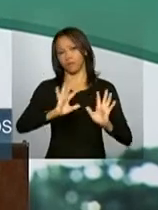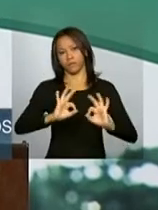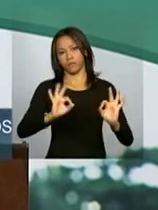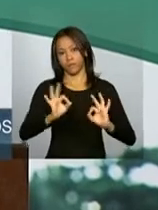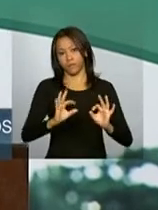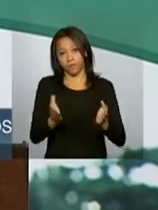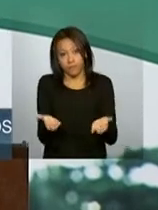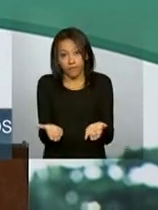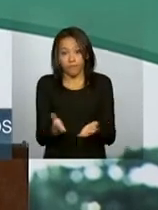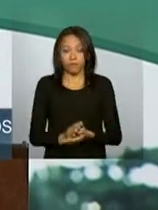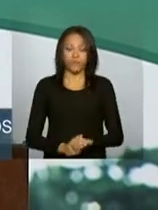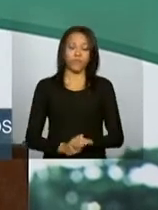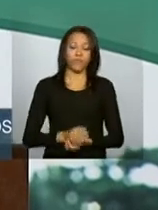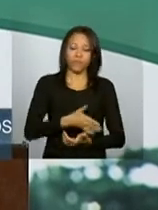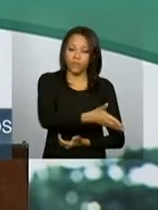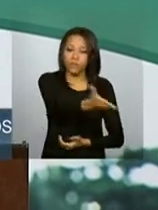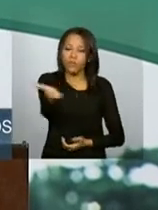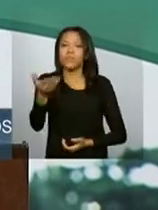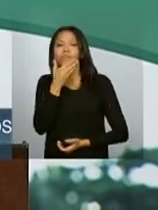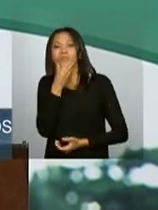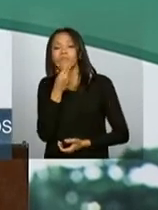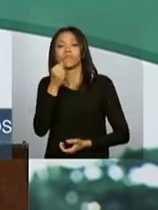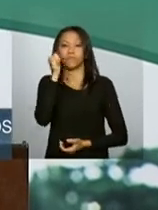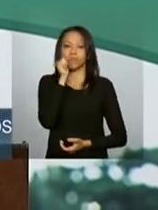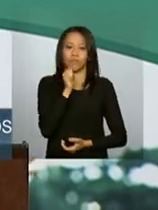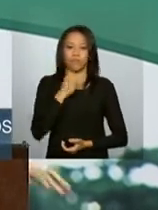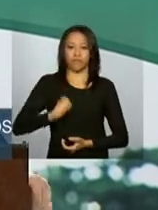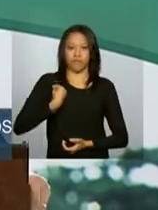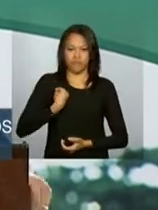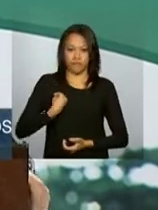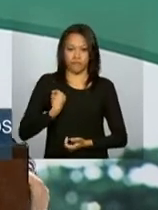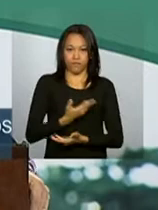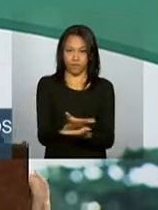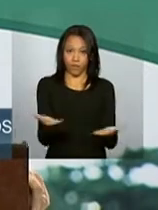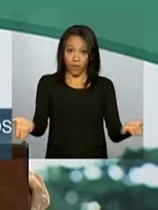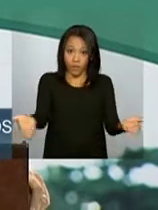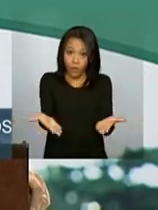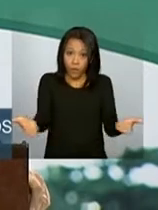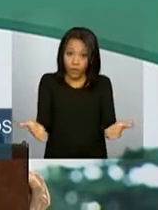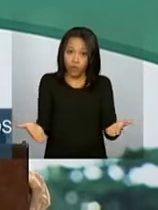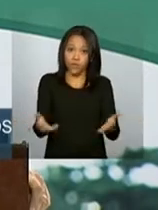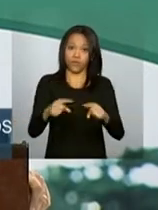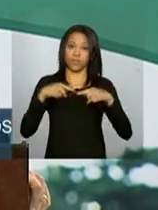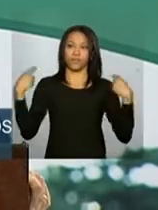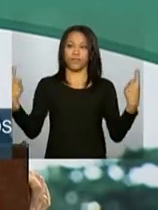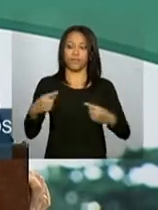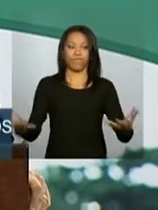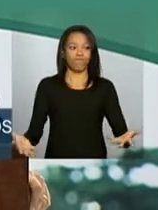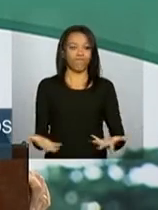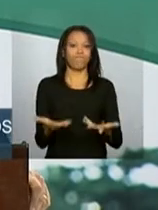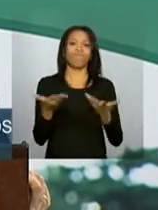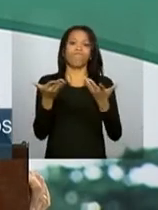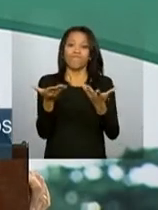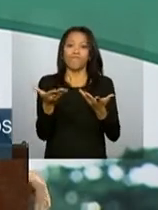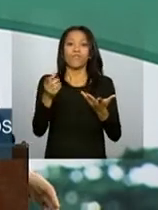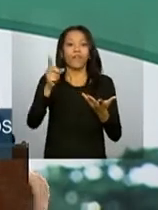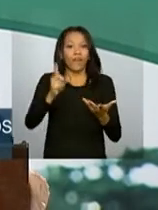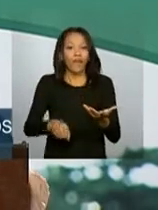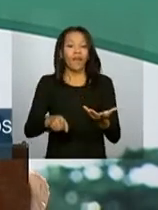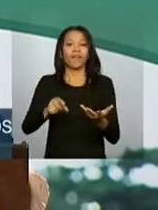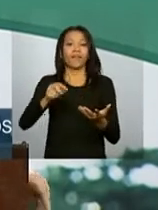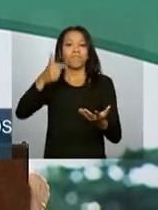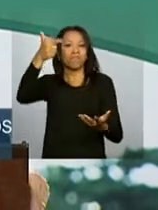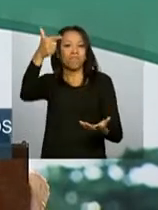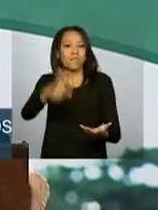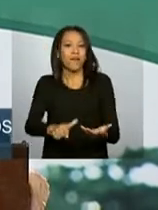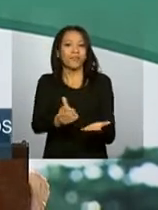Senhora presidenta, minhas senhoras e meus senhores, a cerimônia de hoje é mais um passo na direção